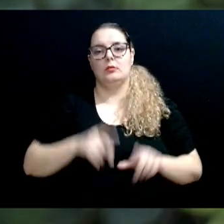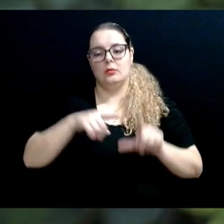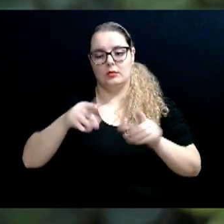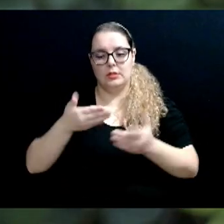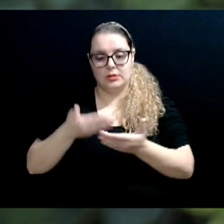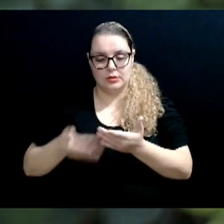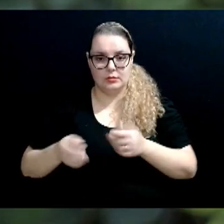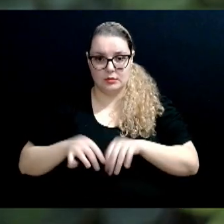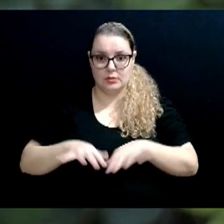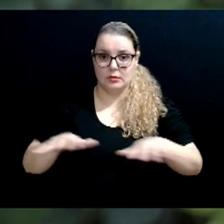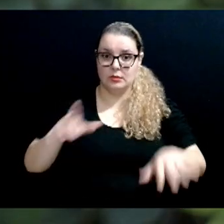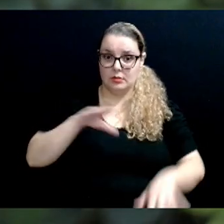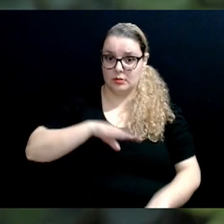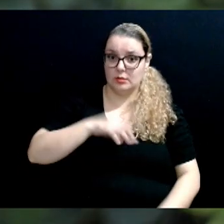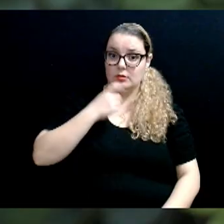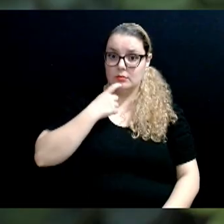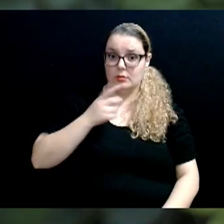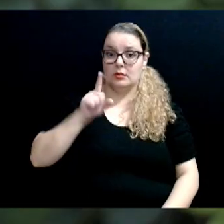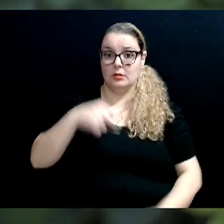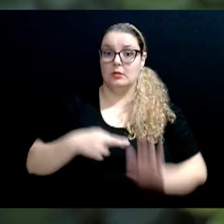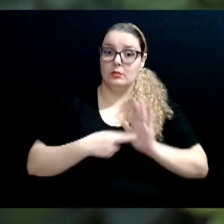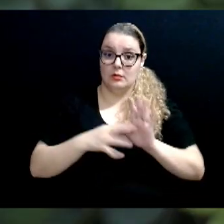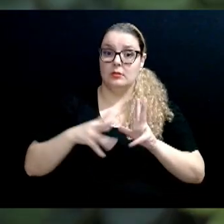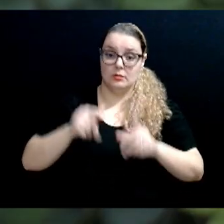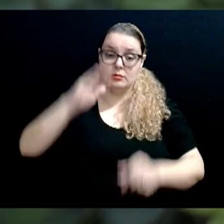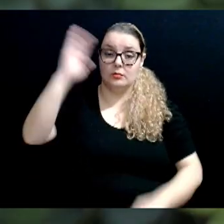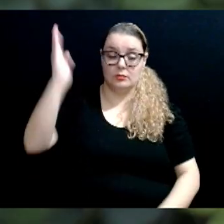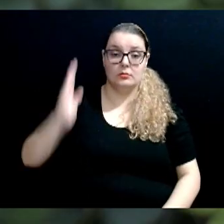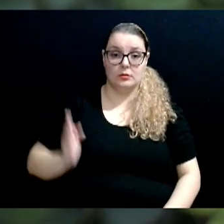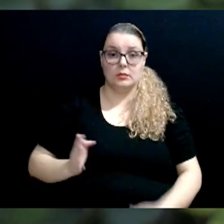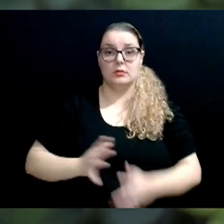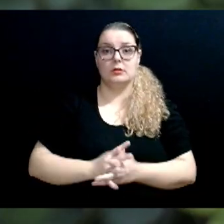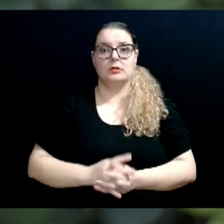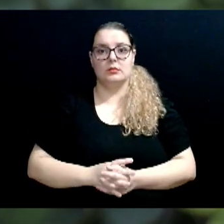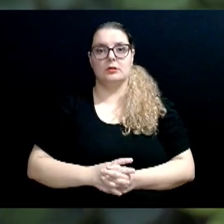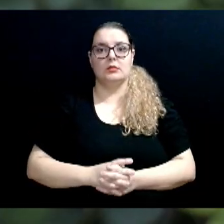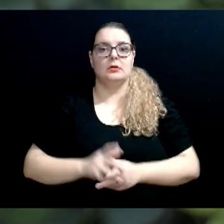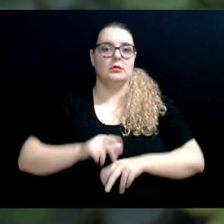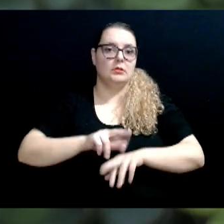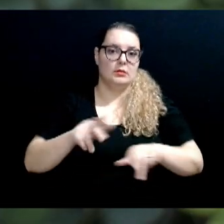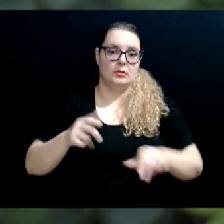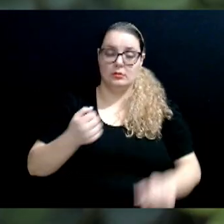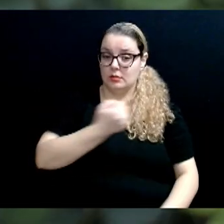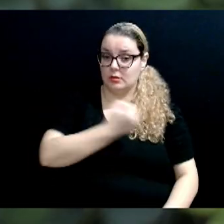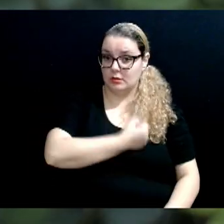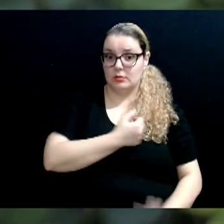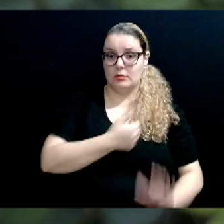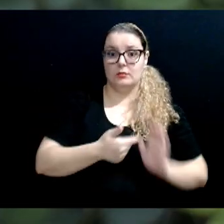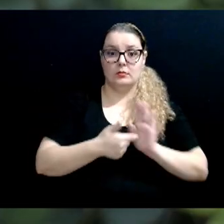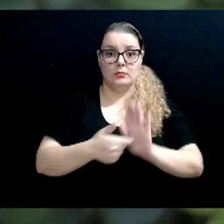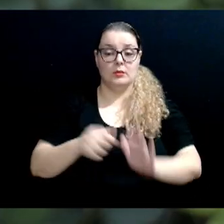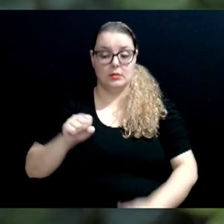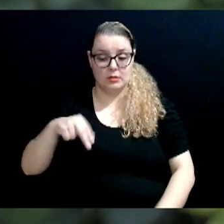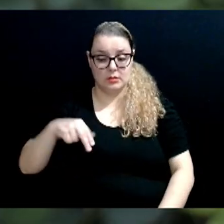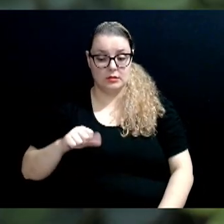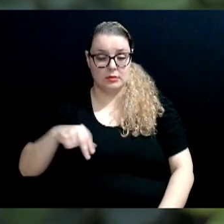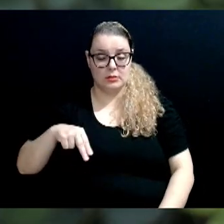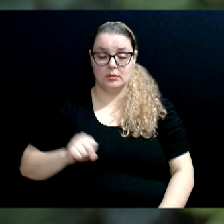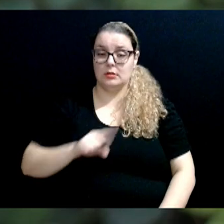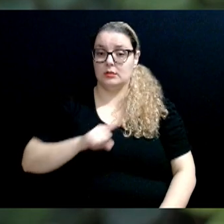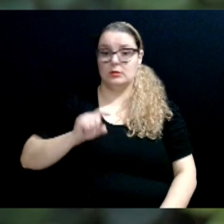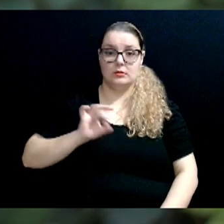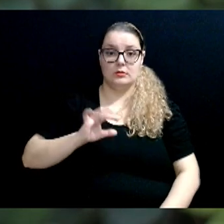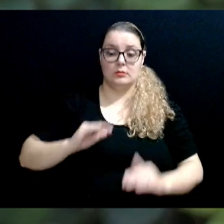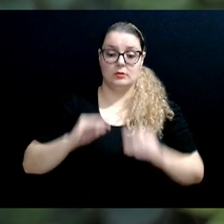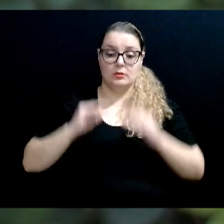é referência no Brasil. Então, assim, diversos números colocam a Sanasa não só num patamar de liderança,